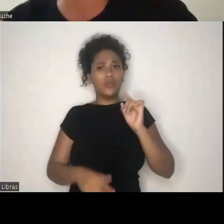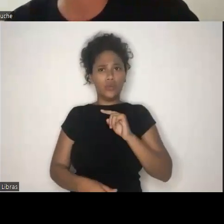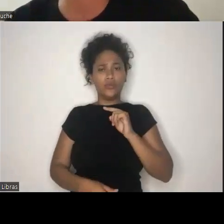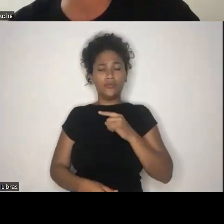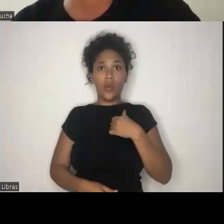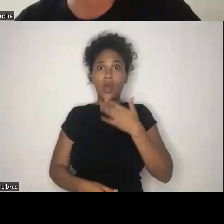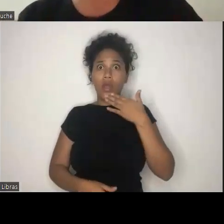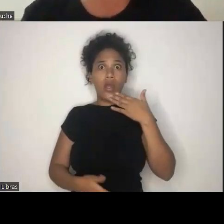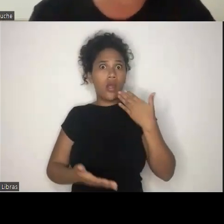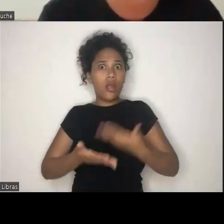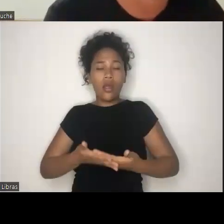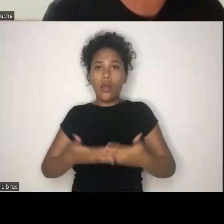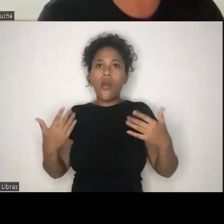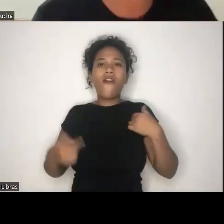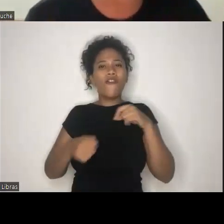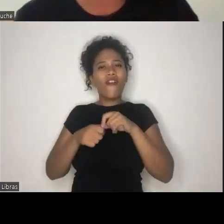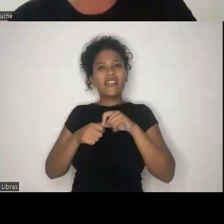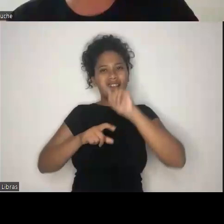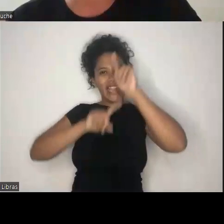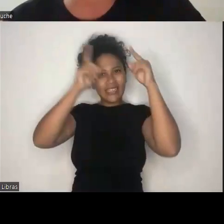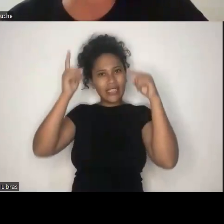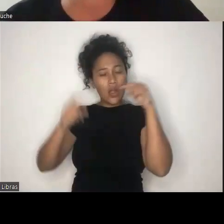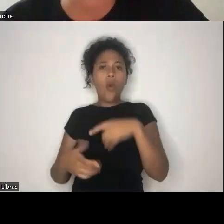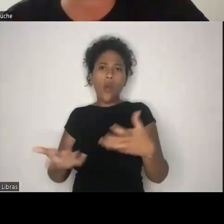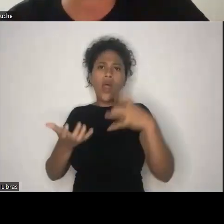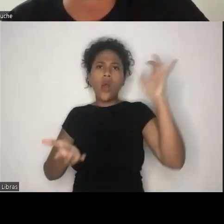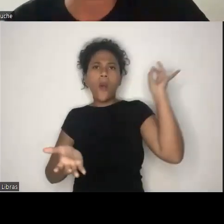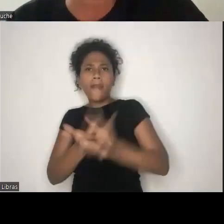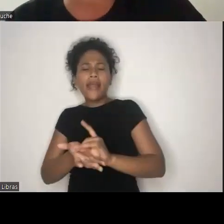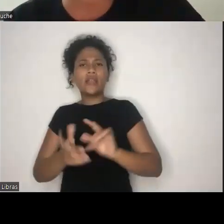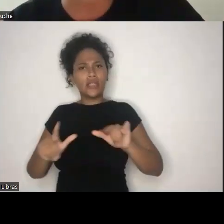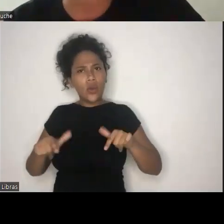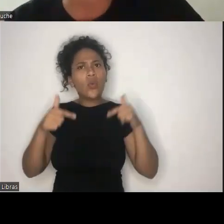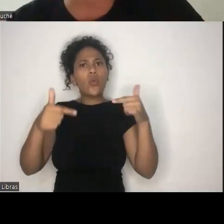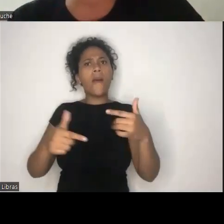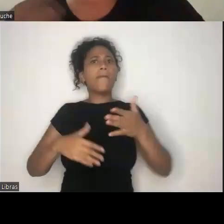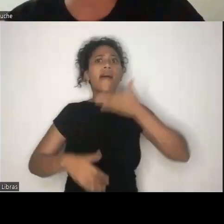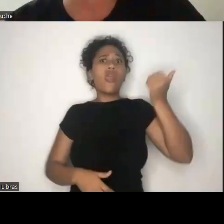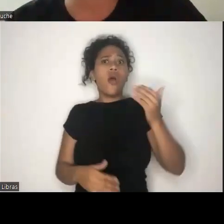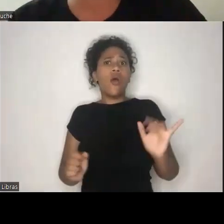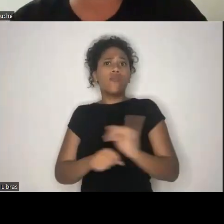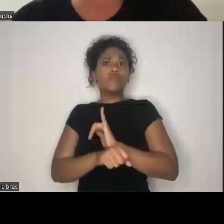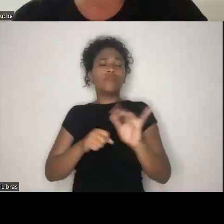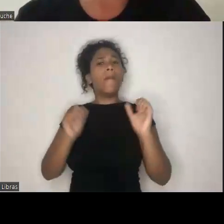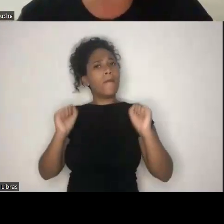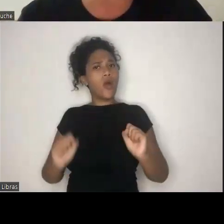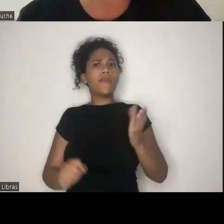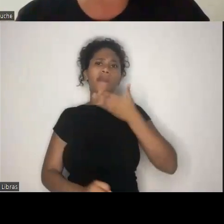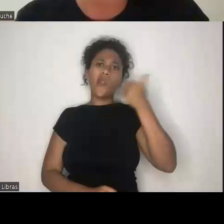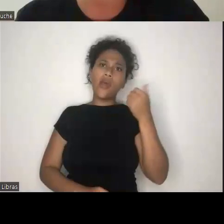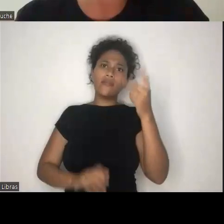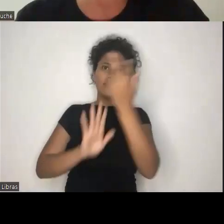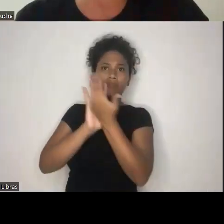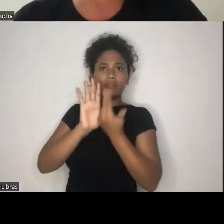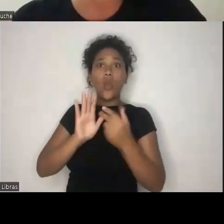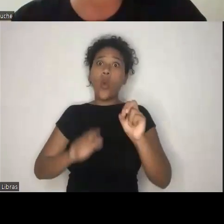muito assim tipo quando eu faço uma criação eu quero realmente que ela seja executada da melhor forma ela pode melhorar o desenho ou até